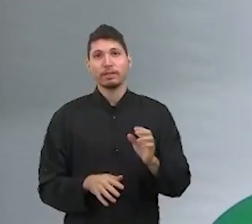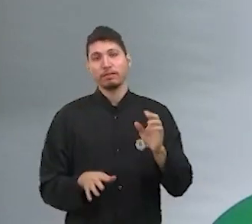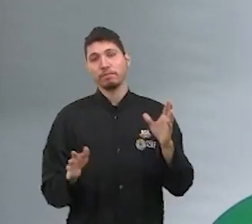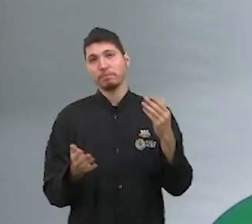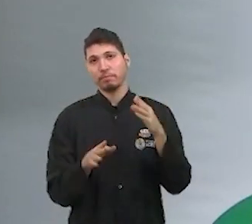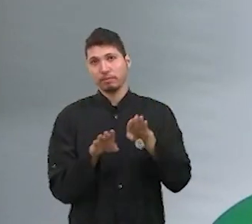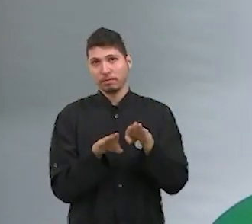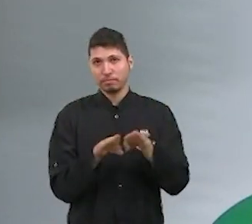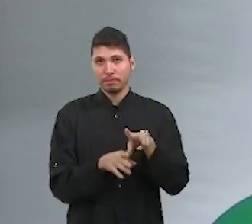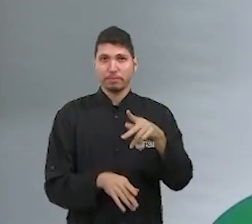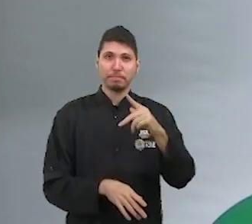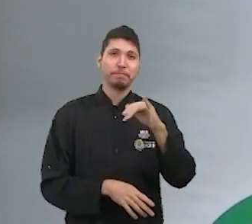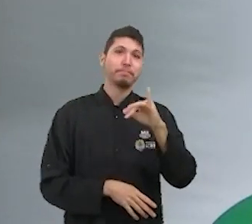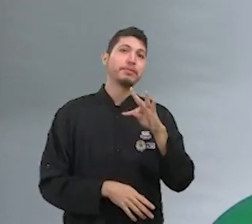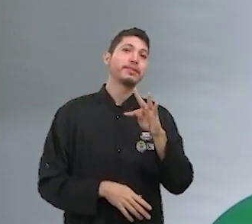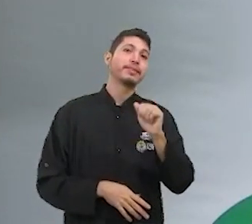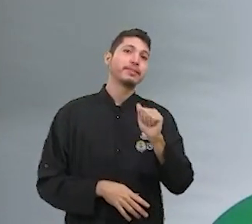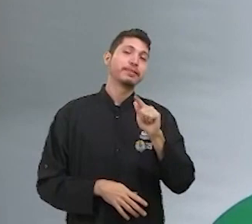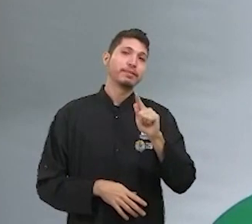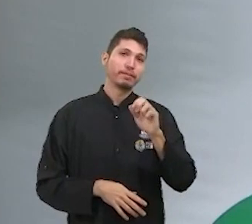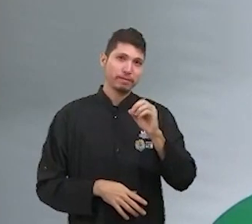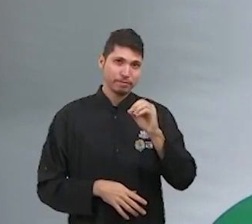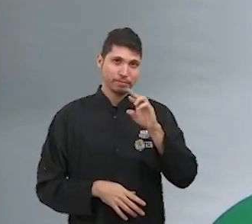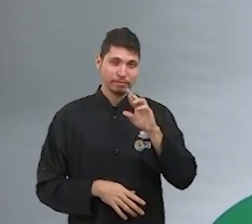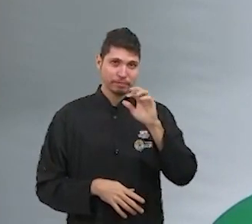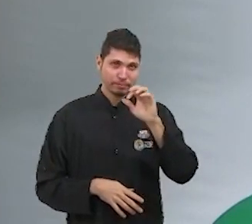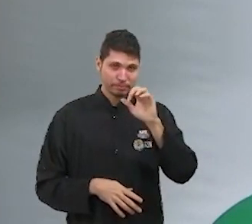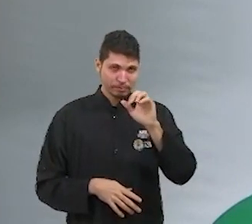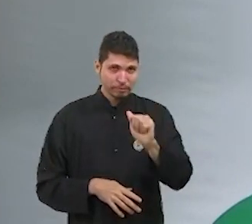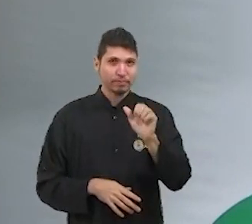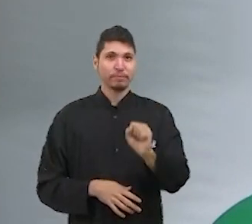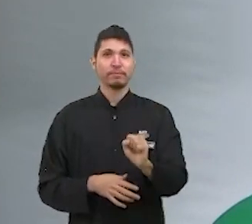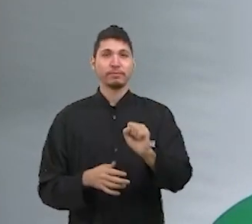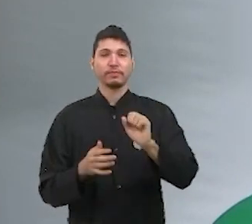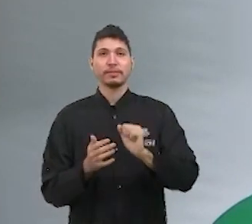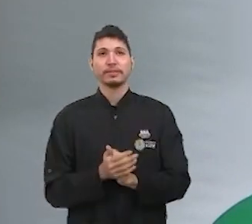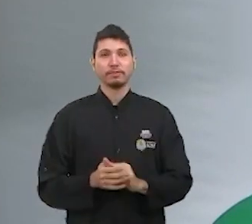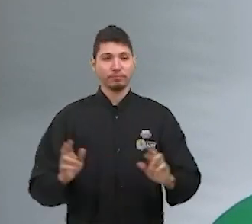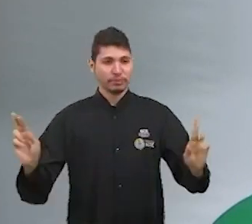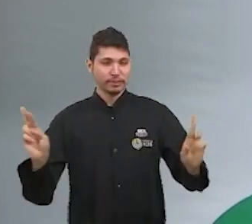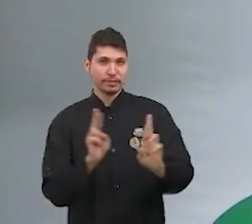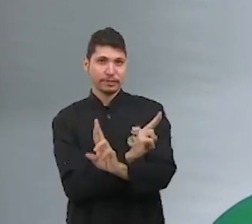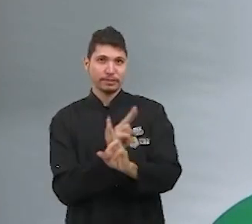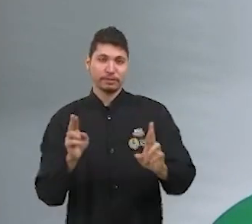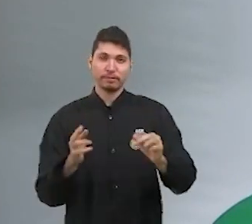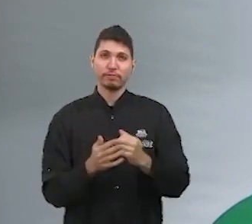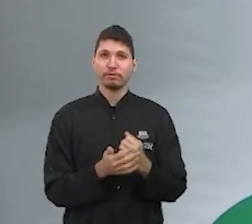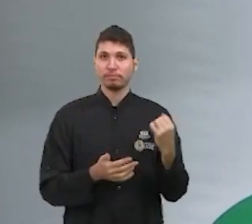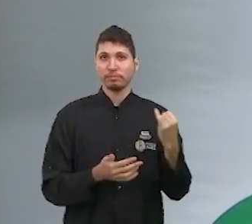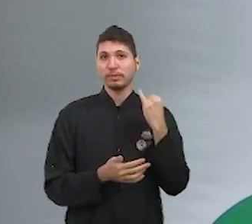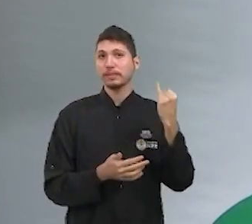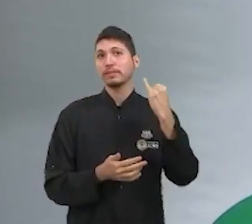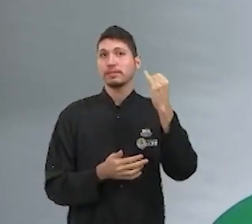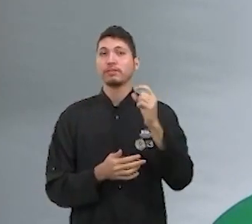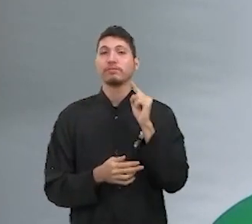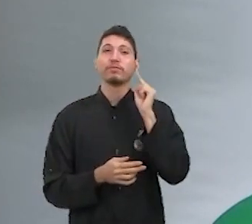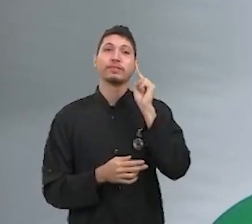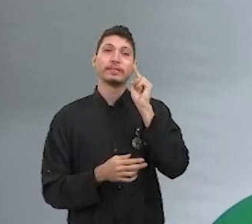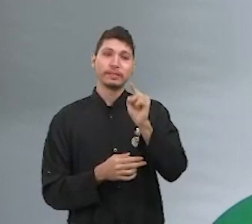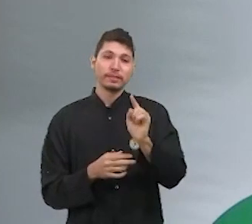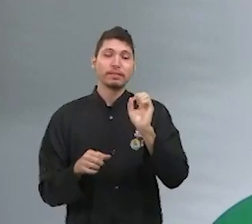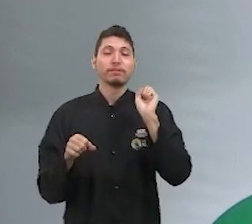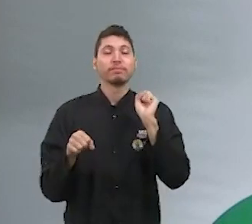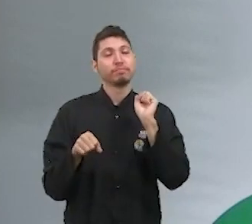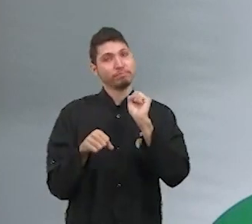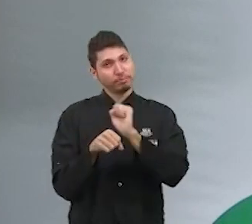gente. Vamos dar um resumo aqui sobre as relações de seno, cosseno e tangente. E é importante que durante o processo das resoluções você pare um pouquinho nos